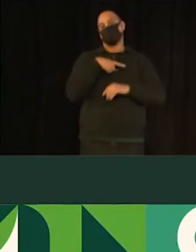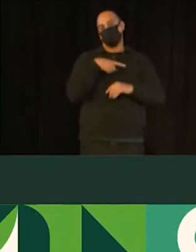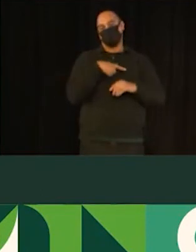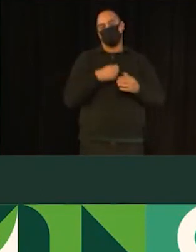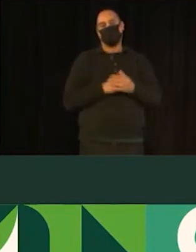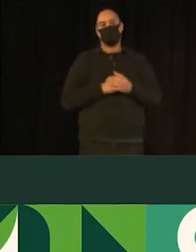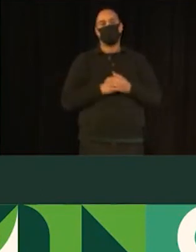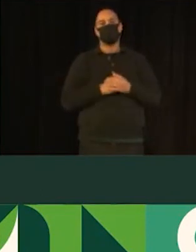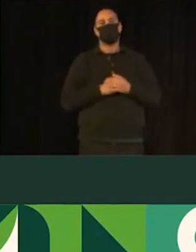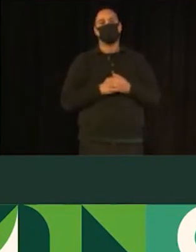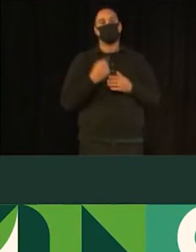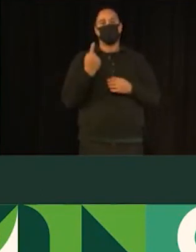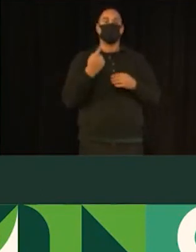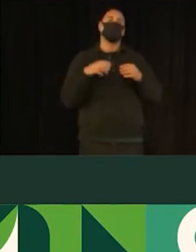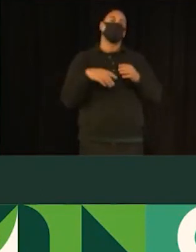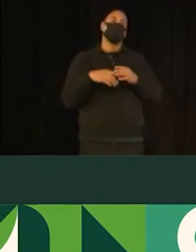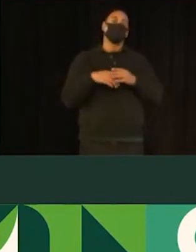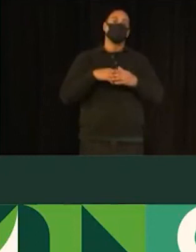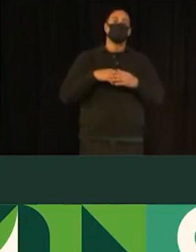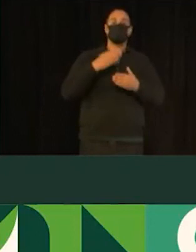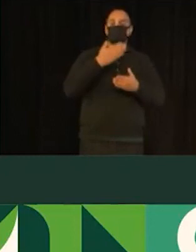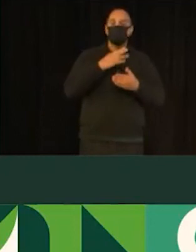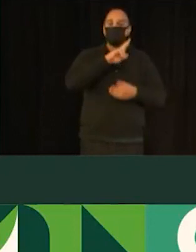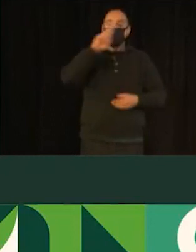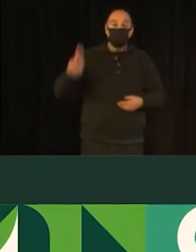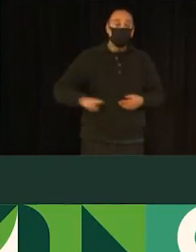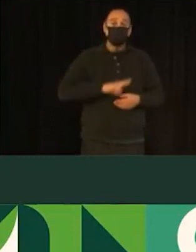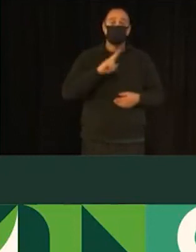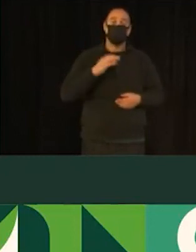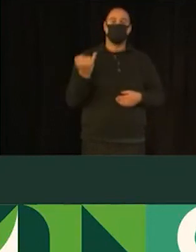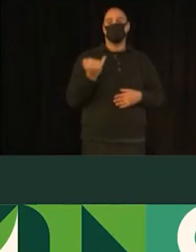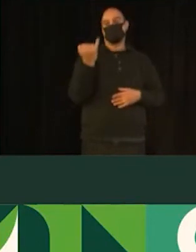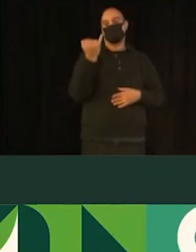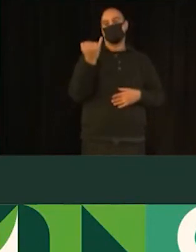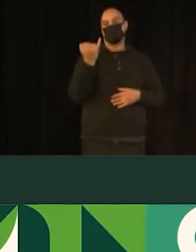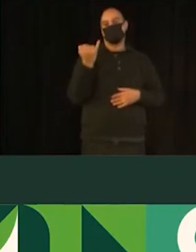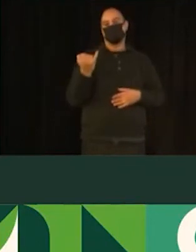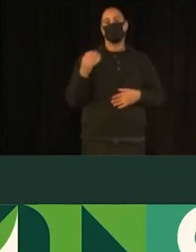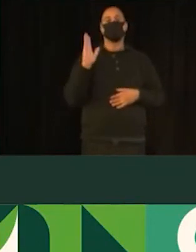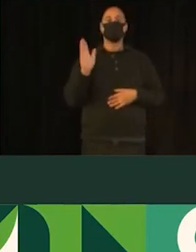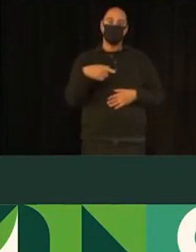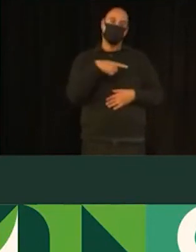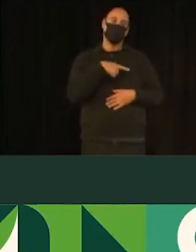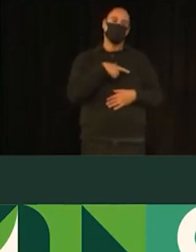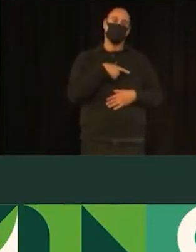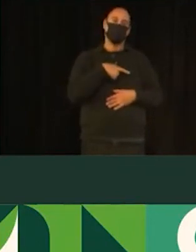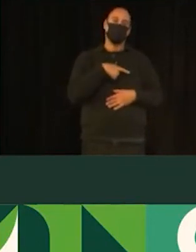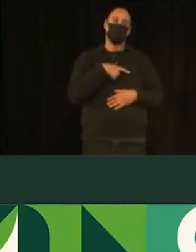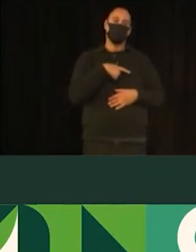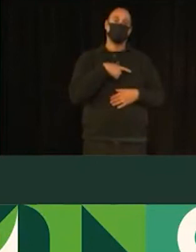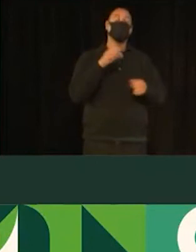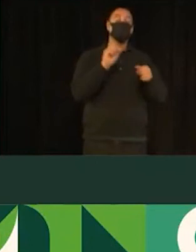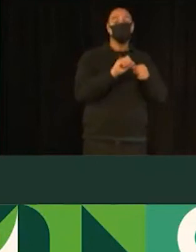A gente aproveitar tudo que tem, tudo que já foi produzido, todo esse ativo, e se elaborar um novo estudo,